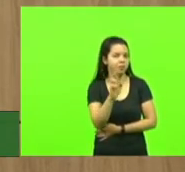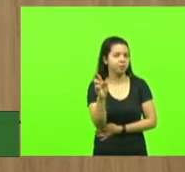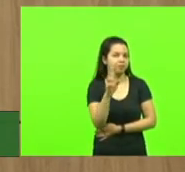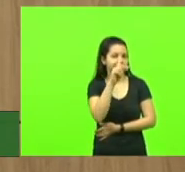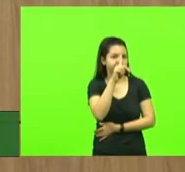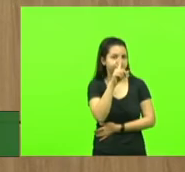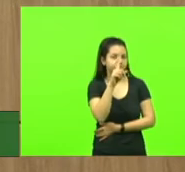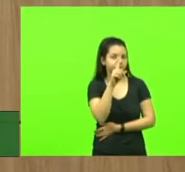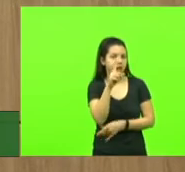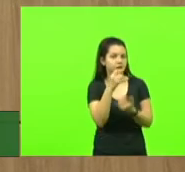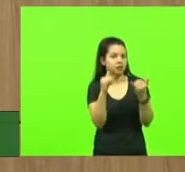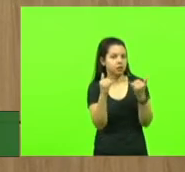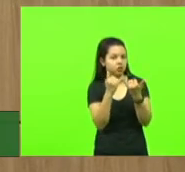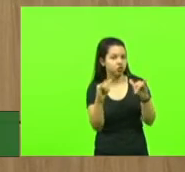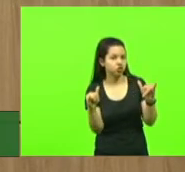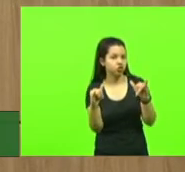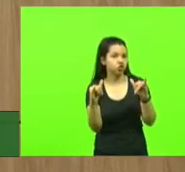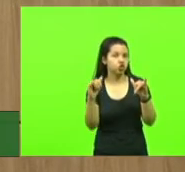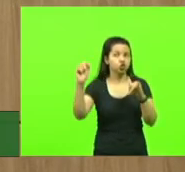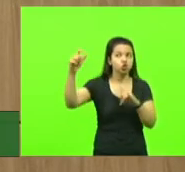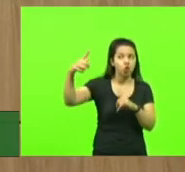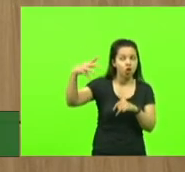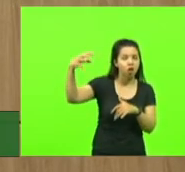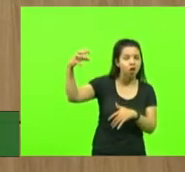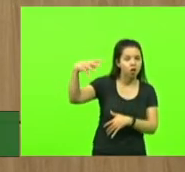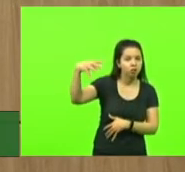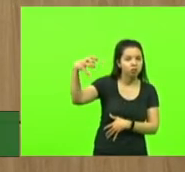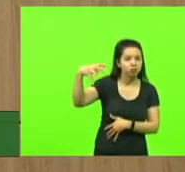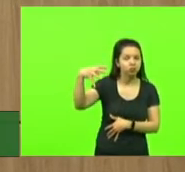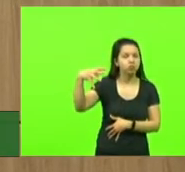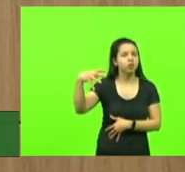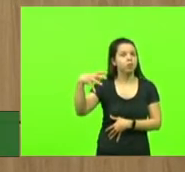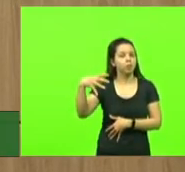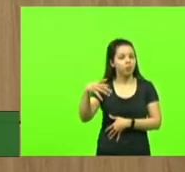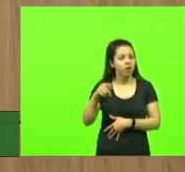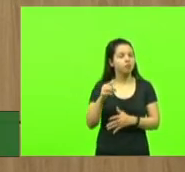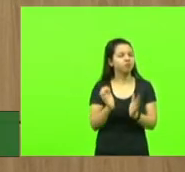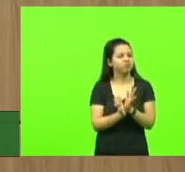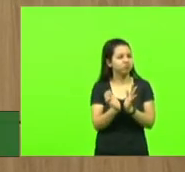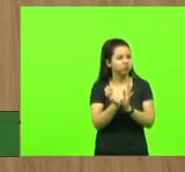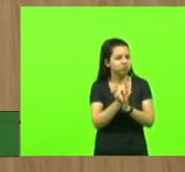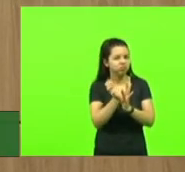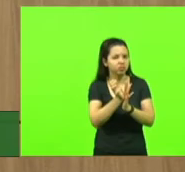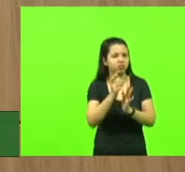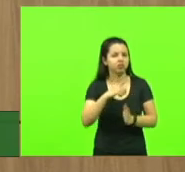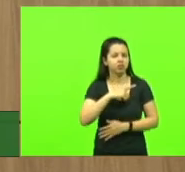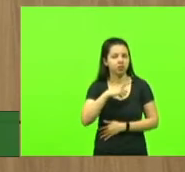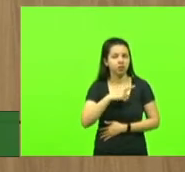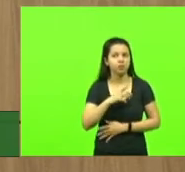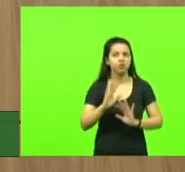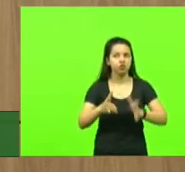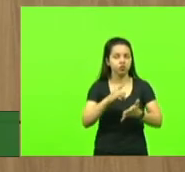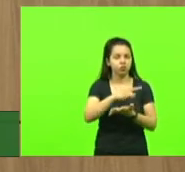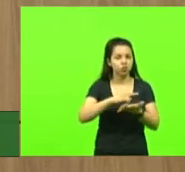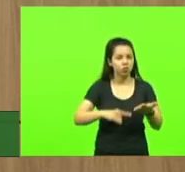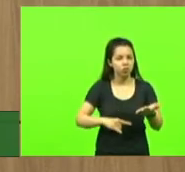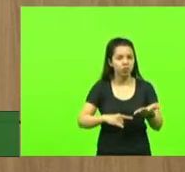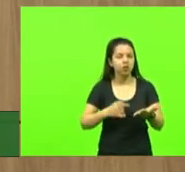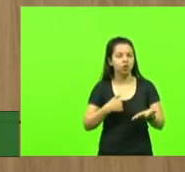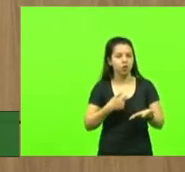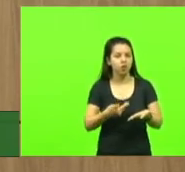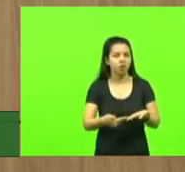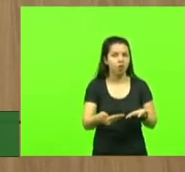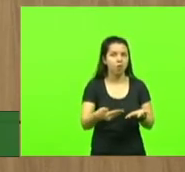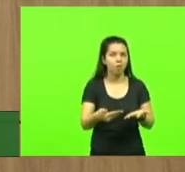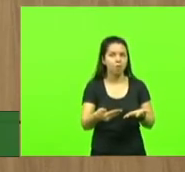dinheiro está depositado, uma burocracia danada, e acabou de receber um documento aqui, eu vou colocar o áudio, que